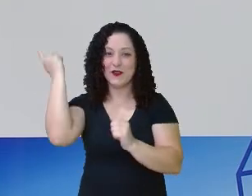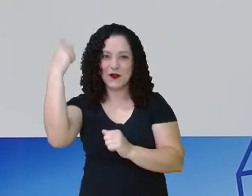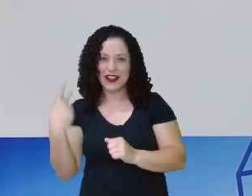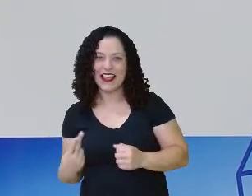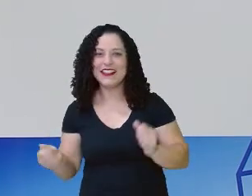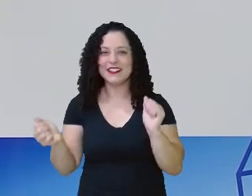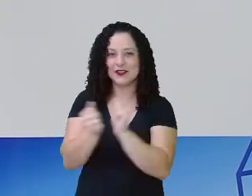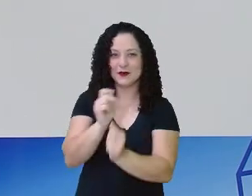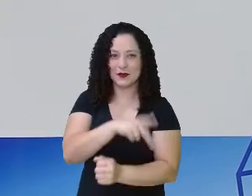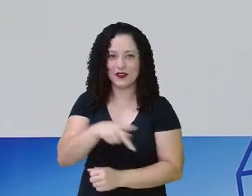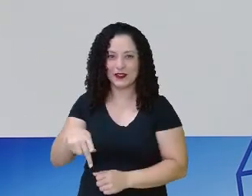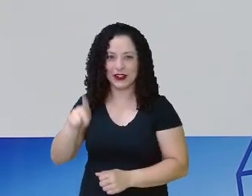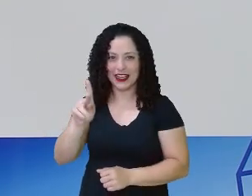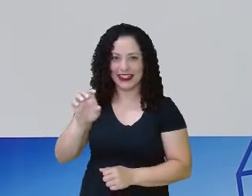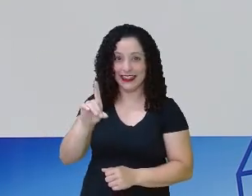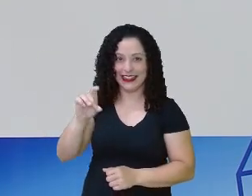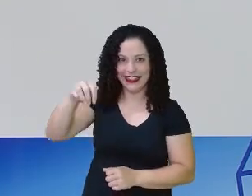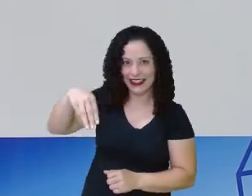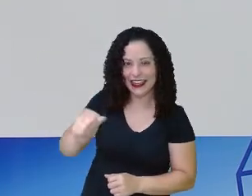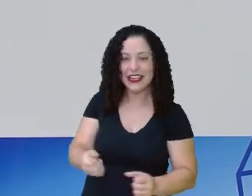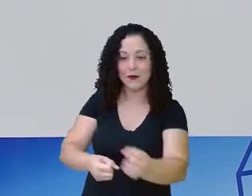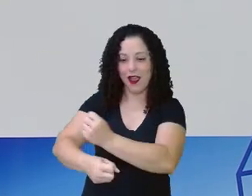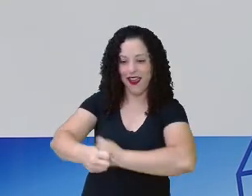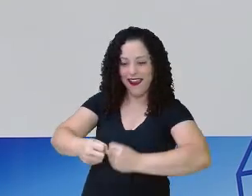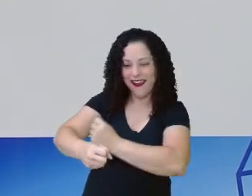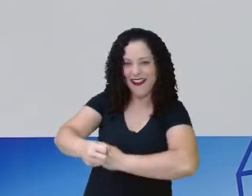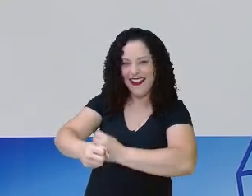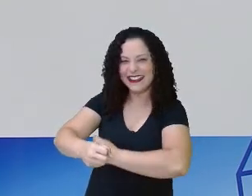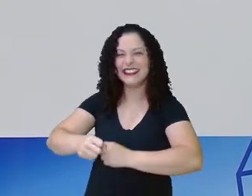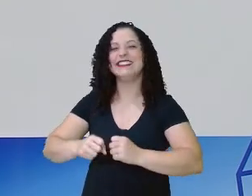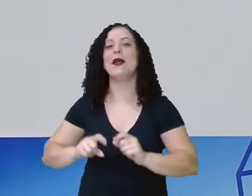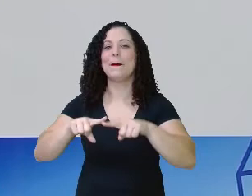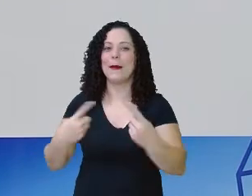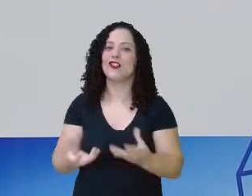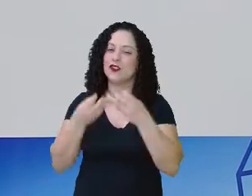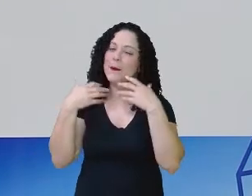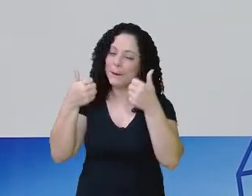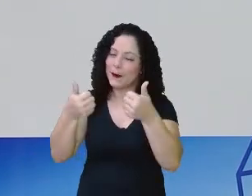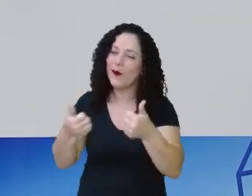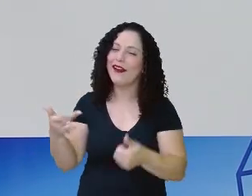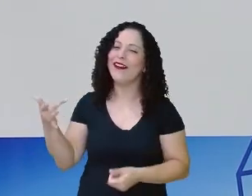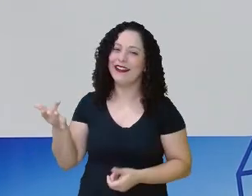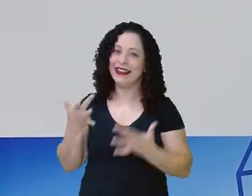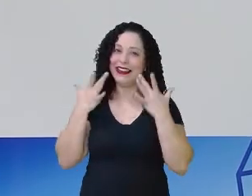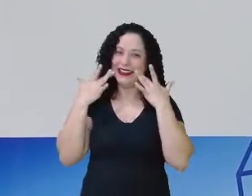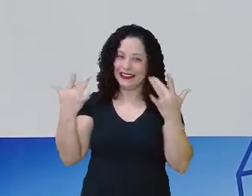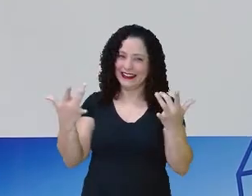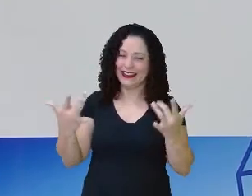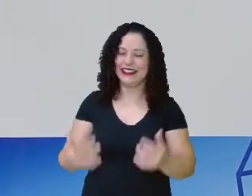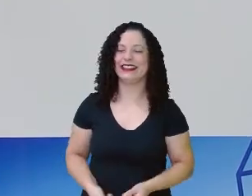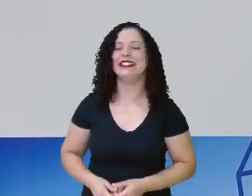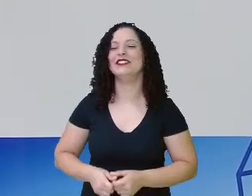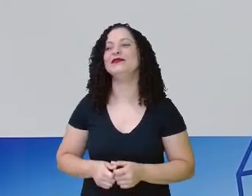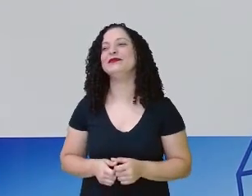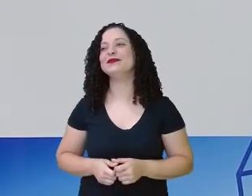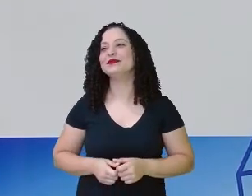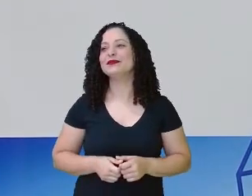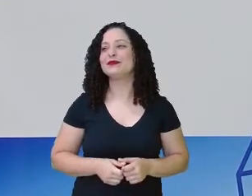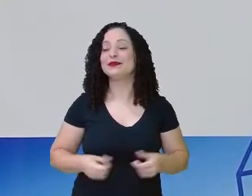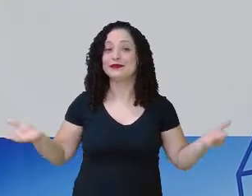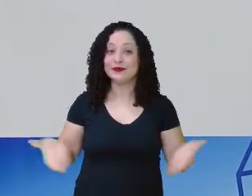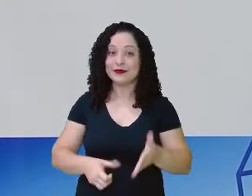de maçã. Agora ela vai ser boazinha, tá? Não vai ser a bruxa, não. Por favor, né? Então, para finalizar a aula, que